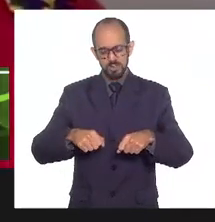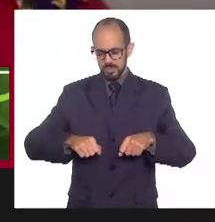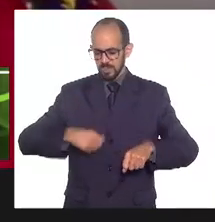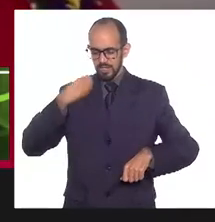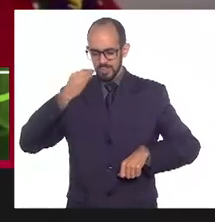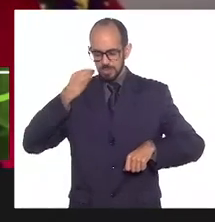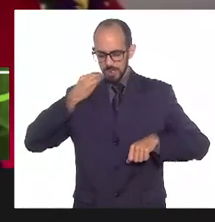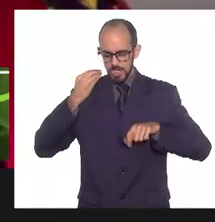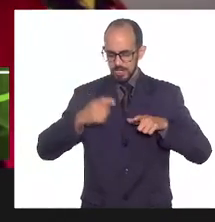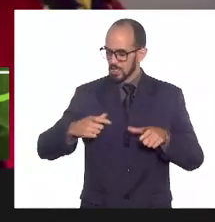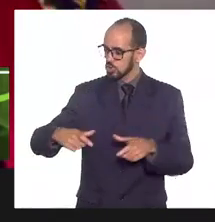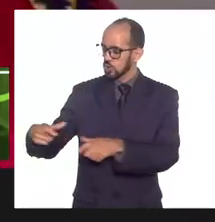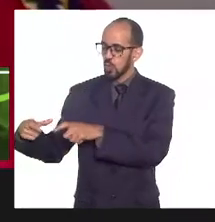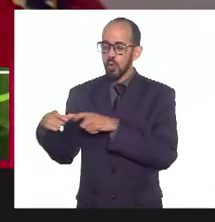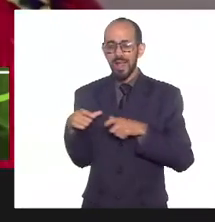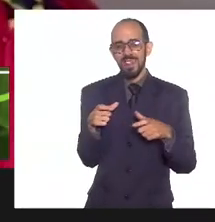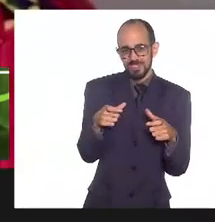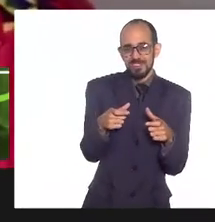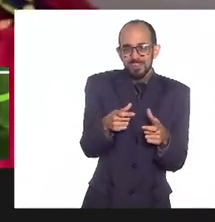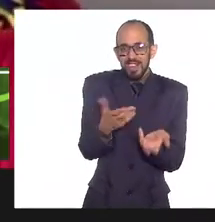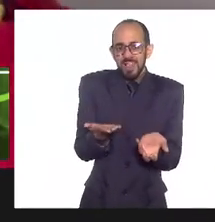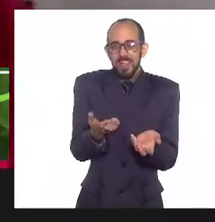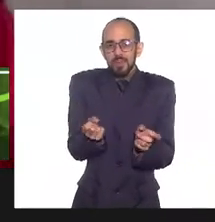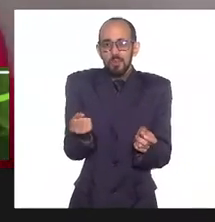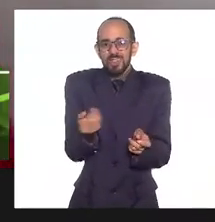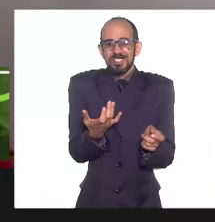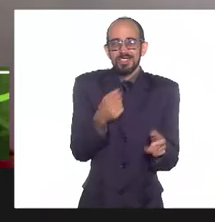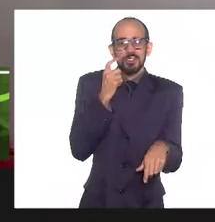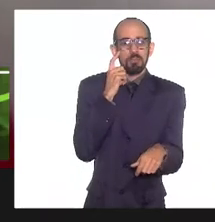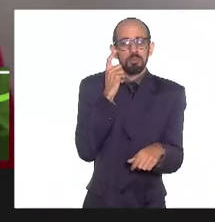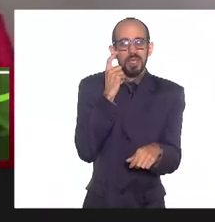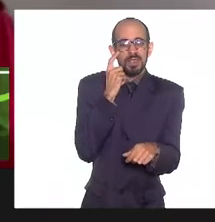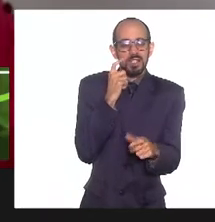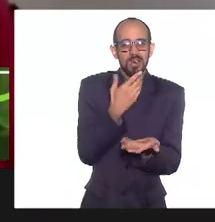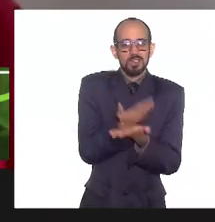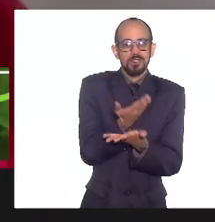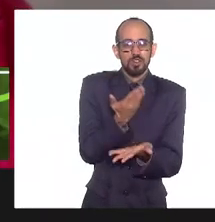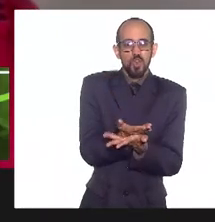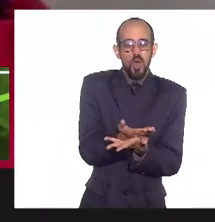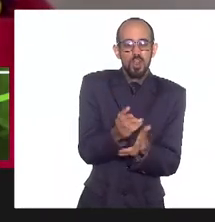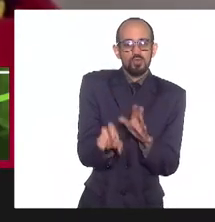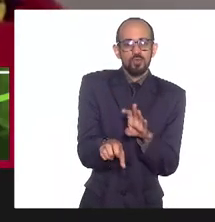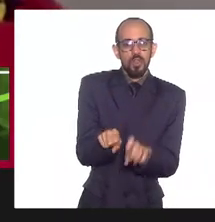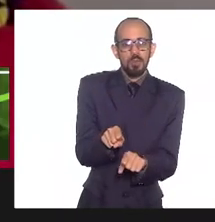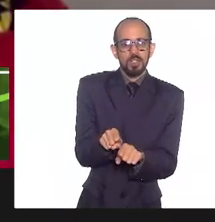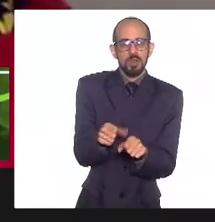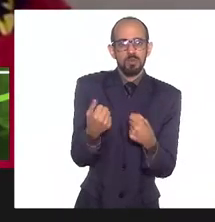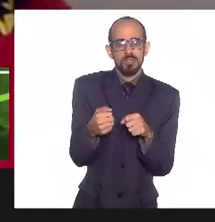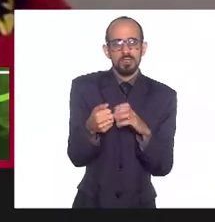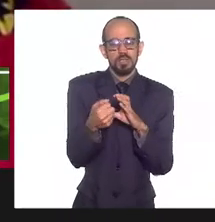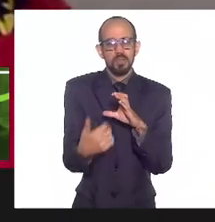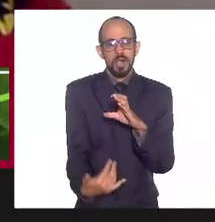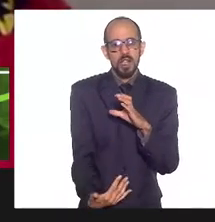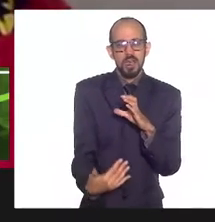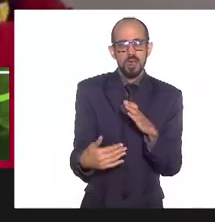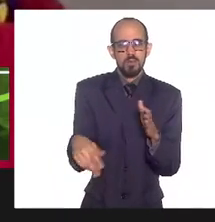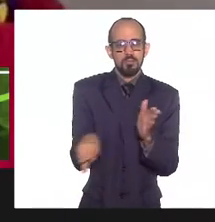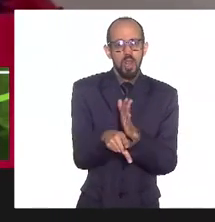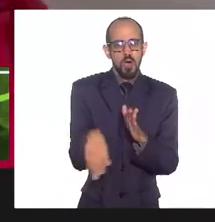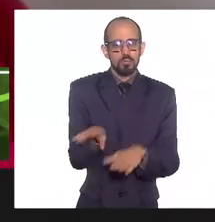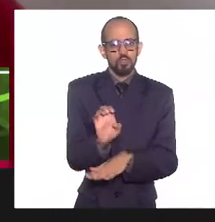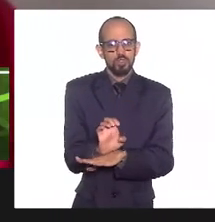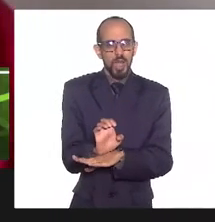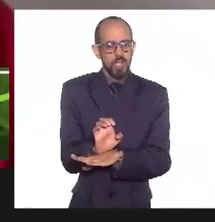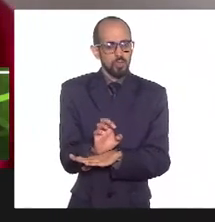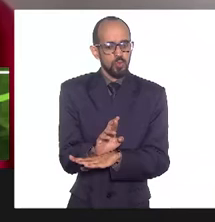reivindica também quando a gente pensa nessa escola de formação que precisa ter um caráter estadualizado e não